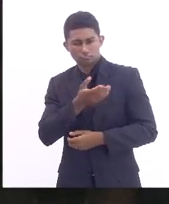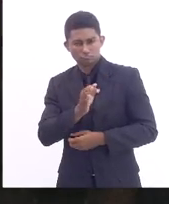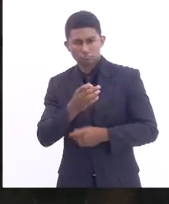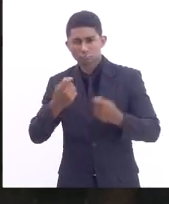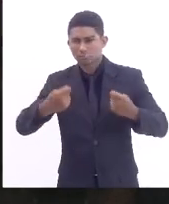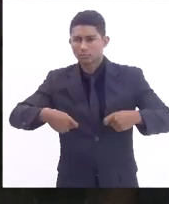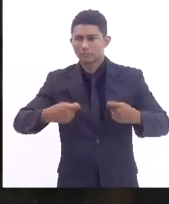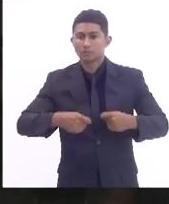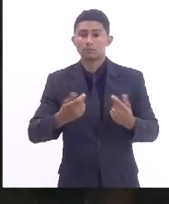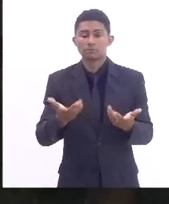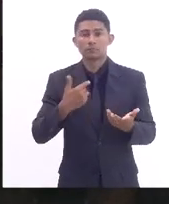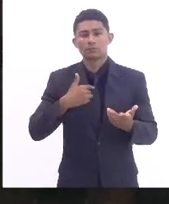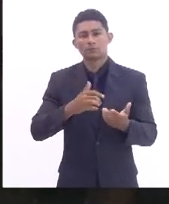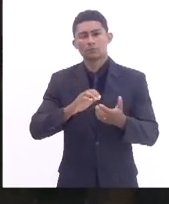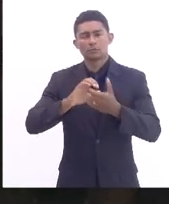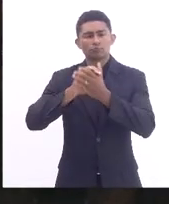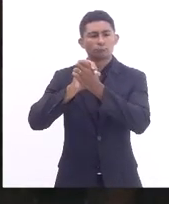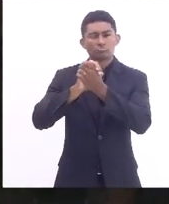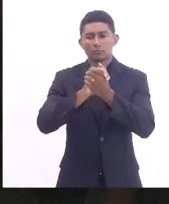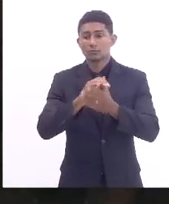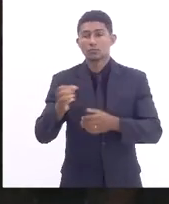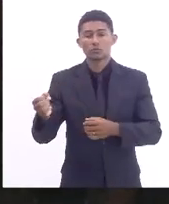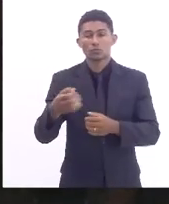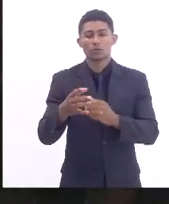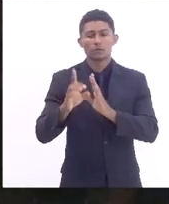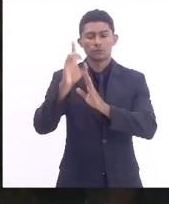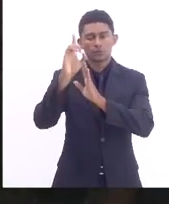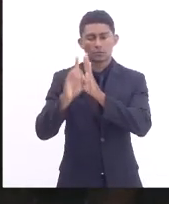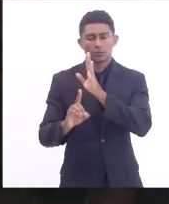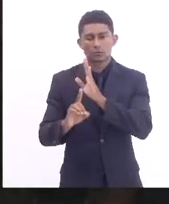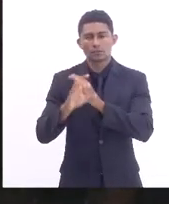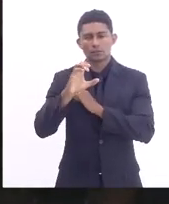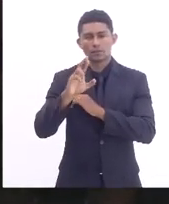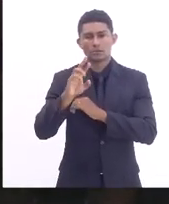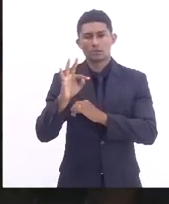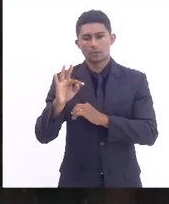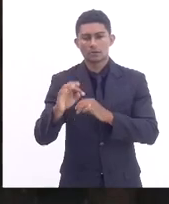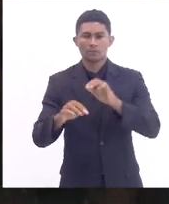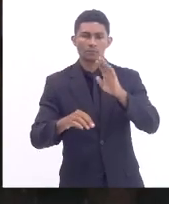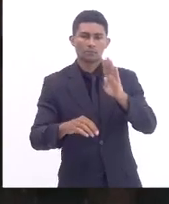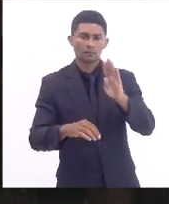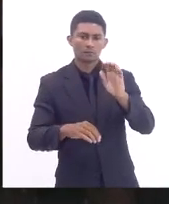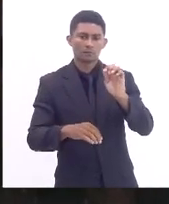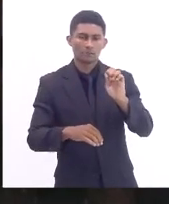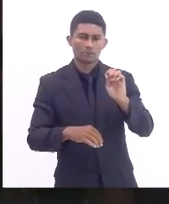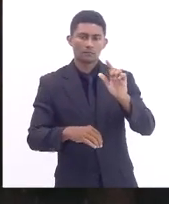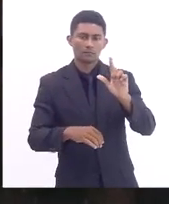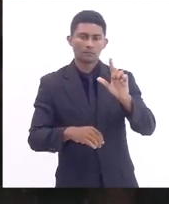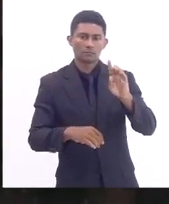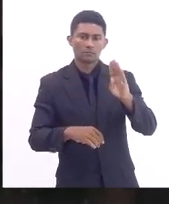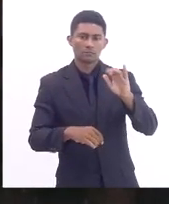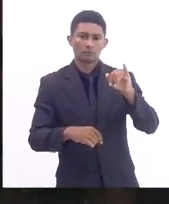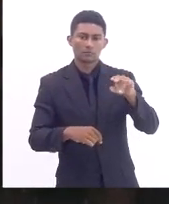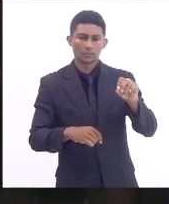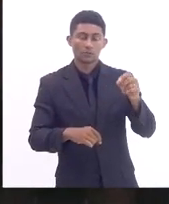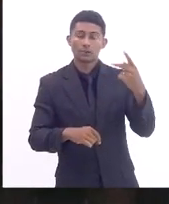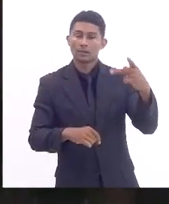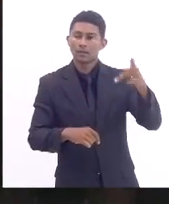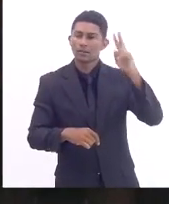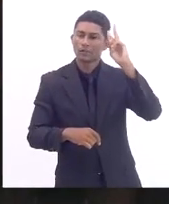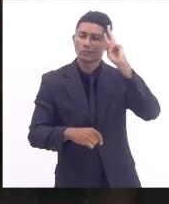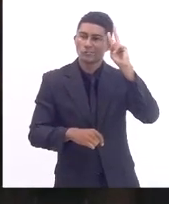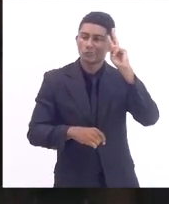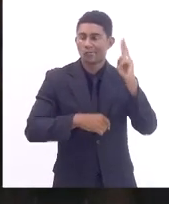cria saudar o novo diretor financeiro do CRT com Pedro Balbino que falou um pouco e a sua história